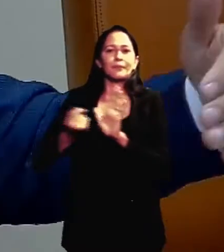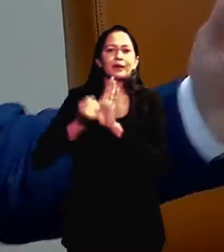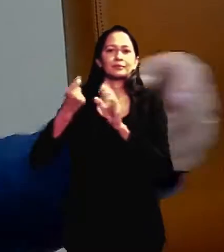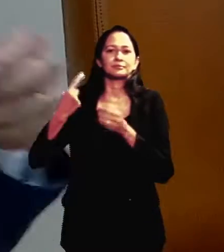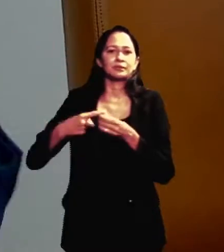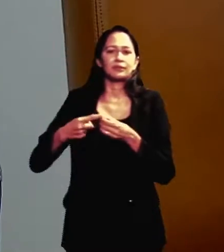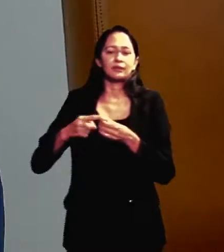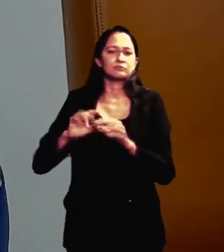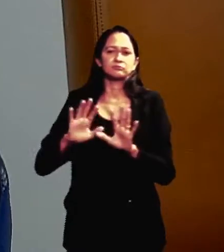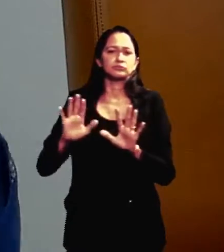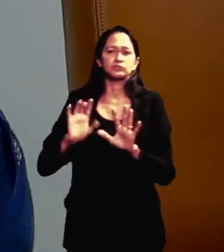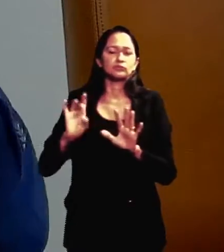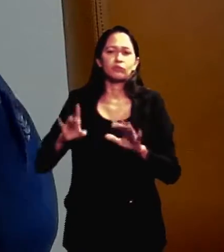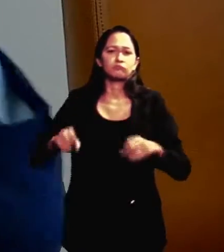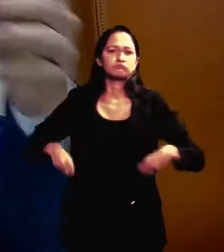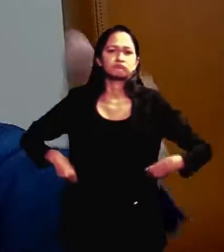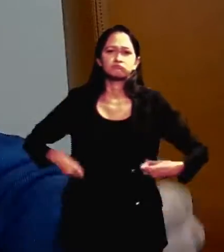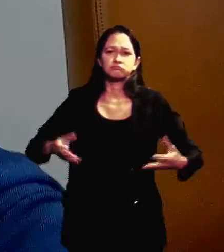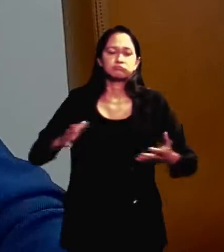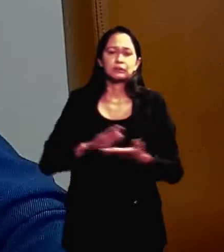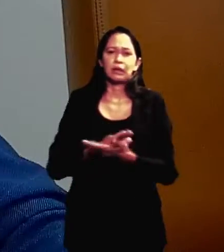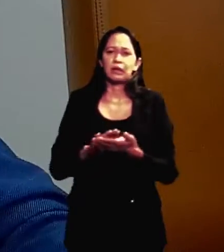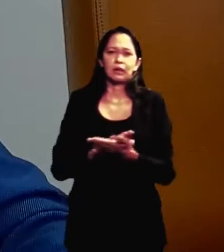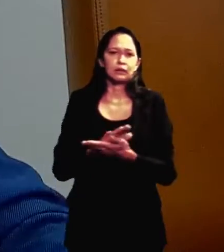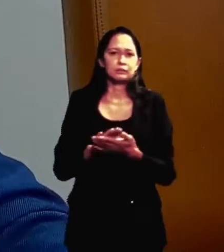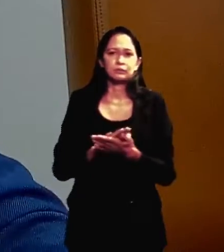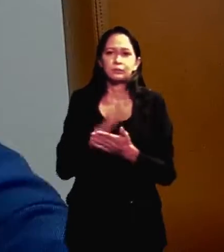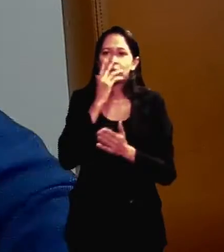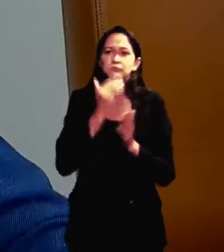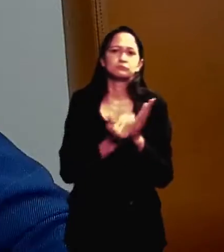já o que estão sendo pagos pelo poder,